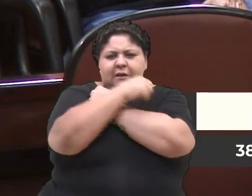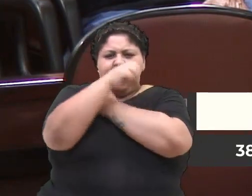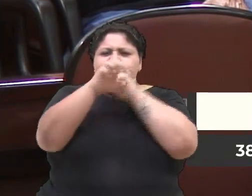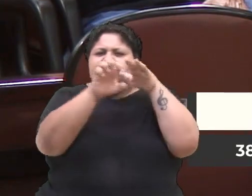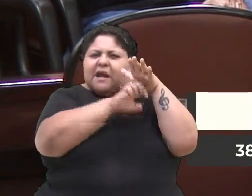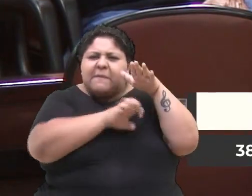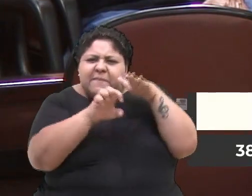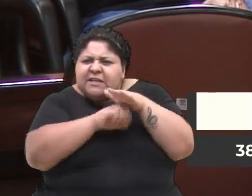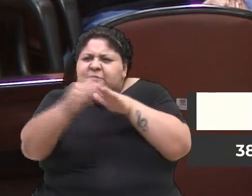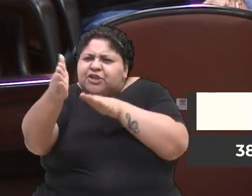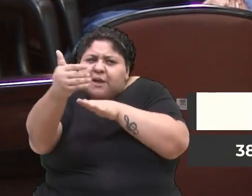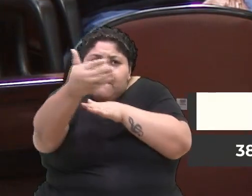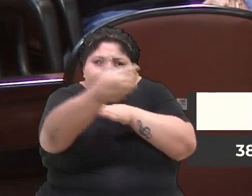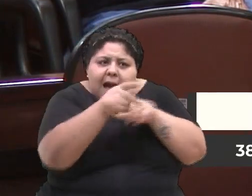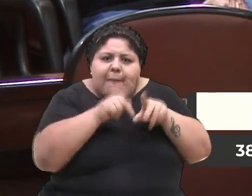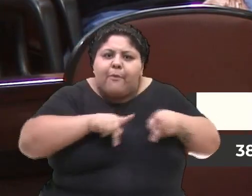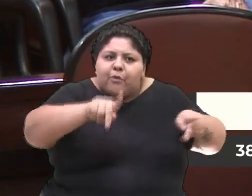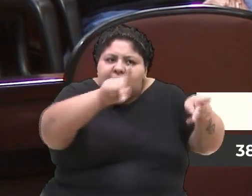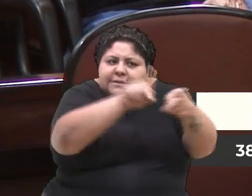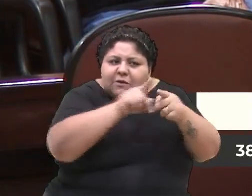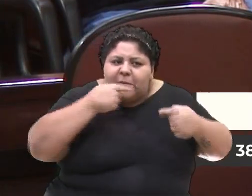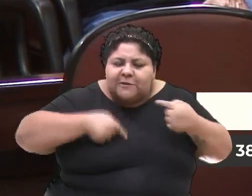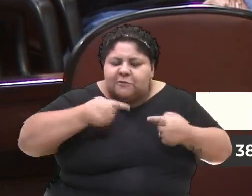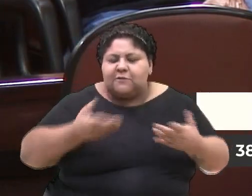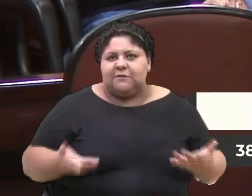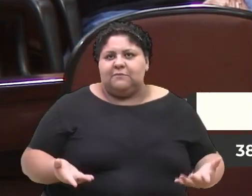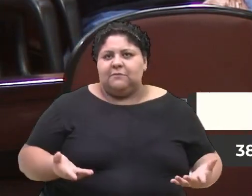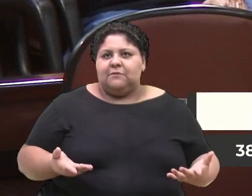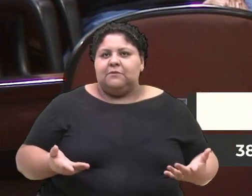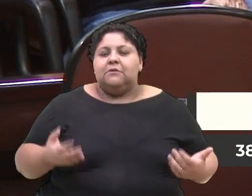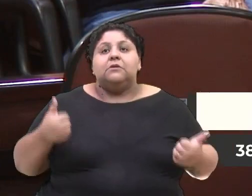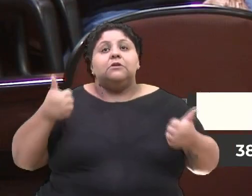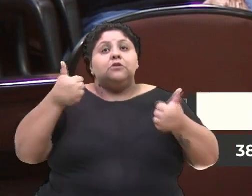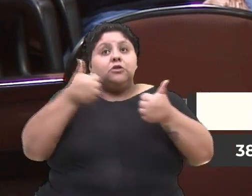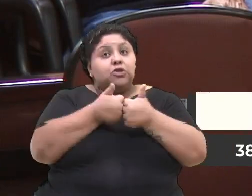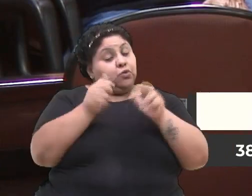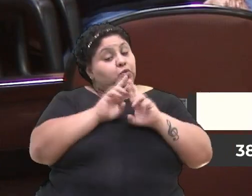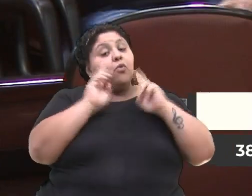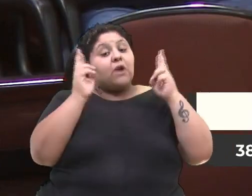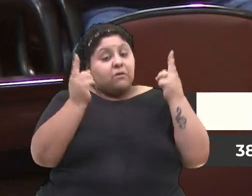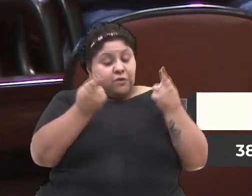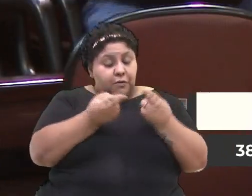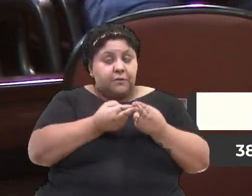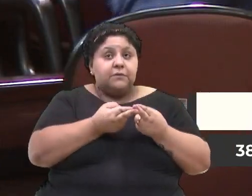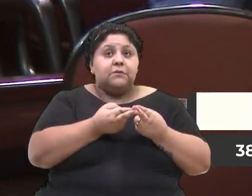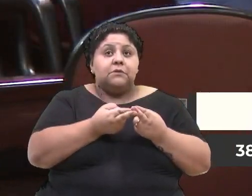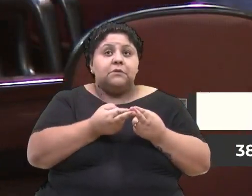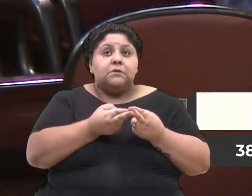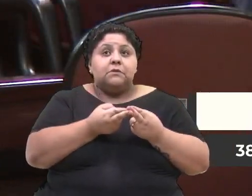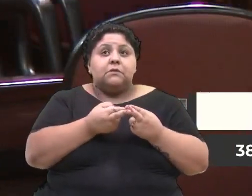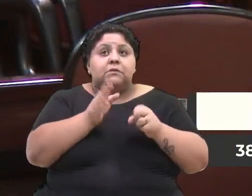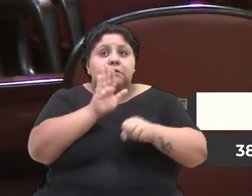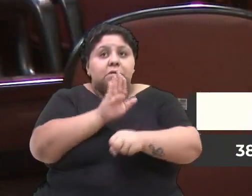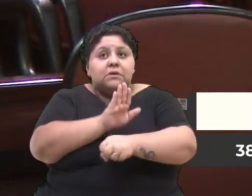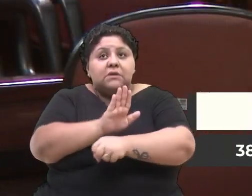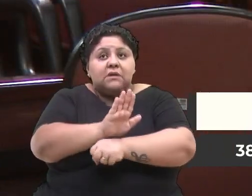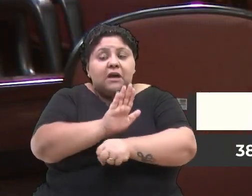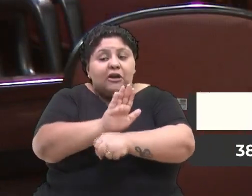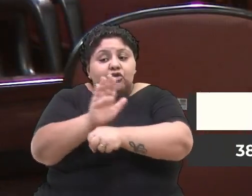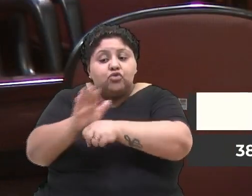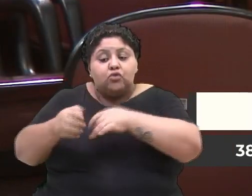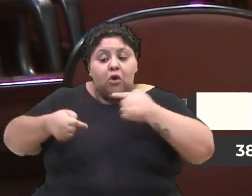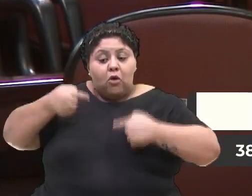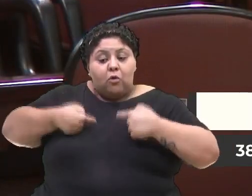para esse debate. E através de audiências públicas, possibilitou o debate com a